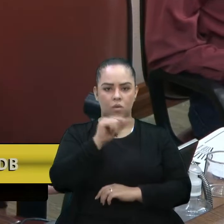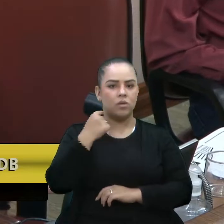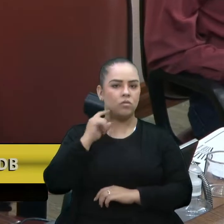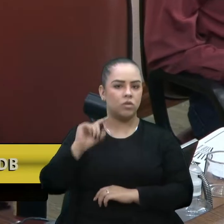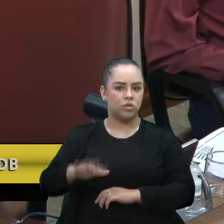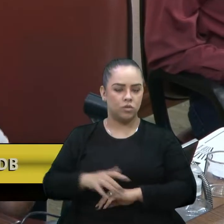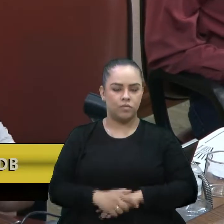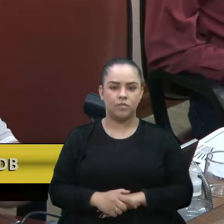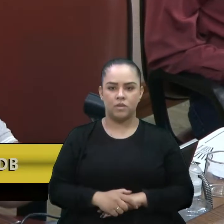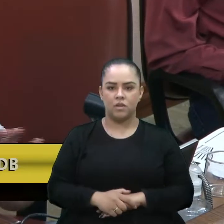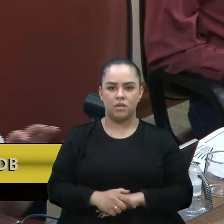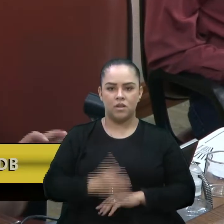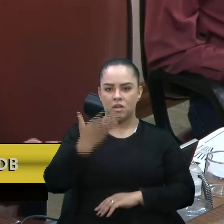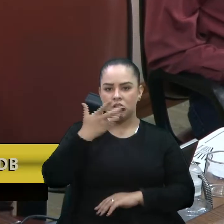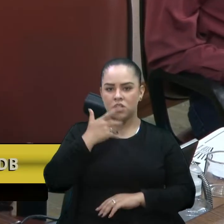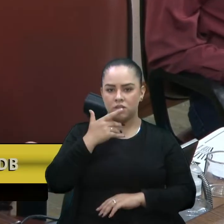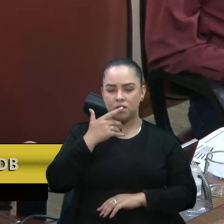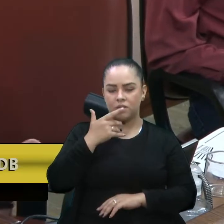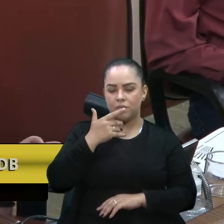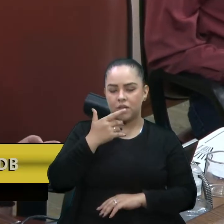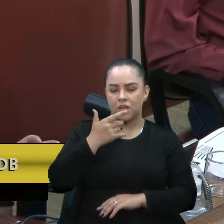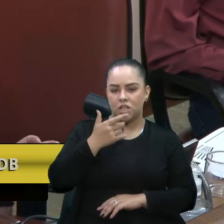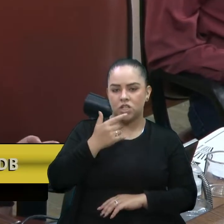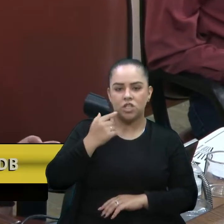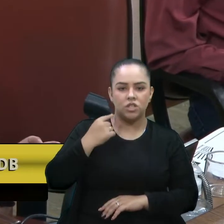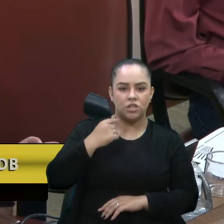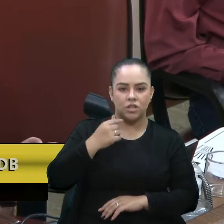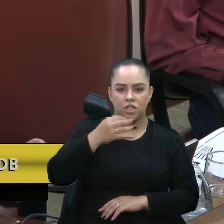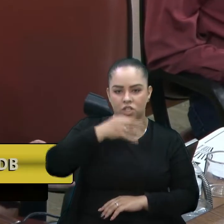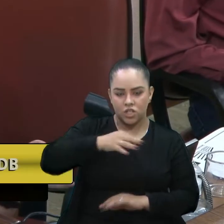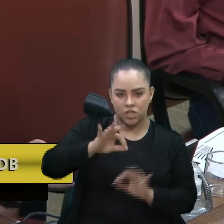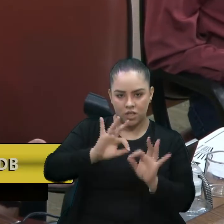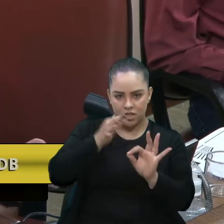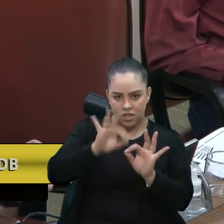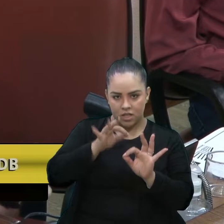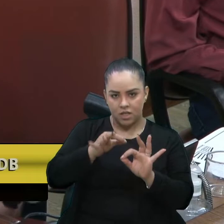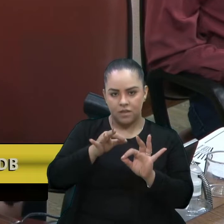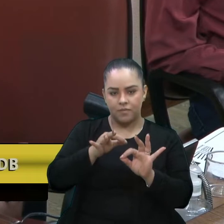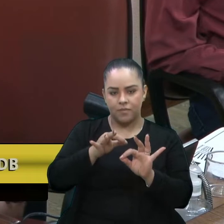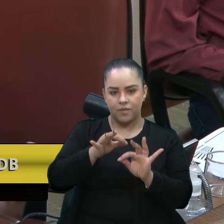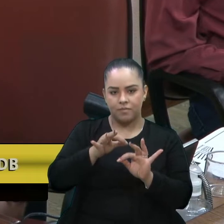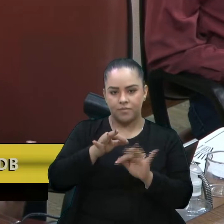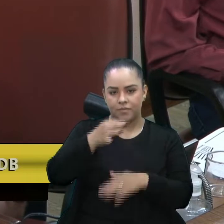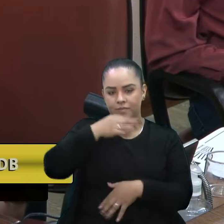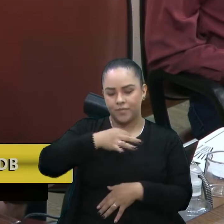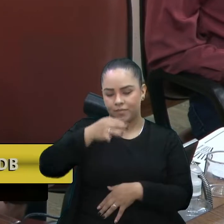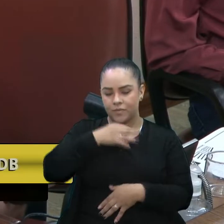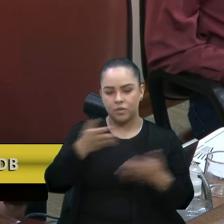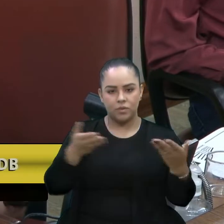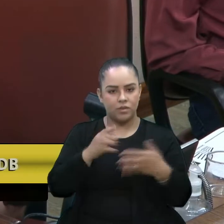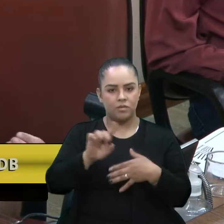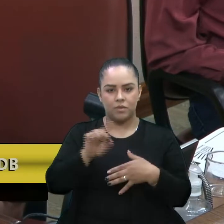Caxias hoje não depende de ninguém com relação a esses dois temas. Então, o assunto que o senhor traz nesse formato, ele é tão